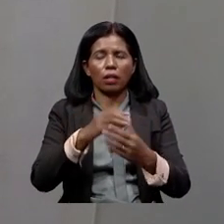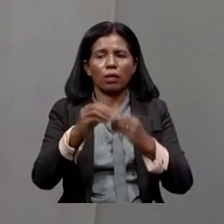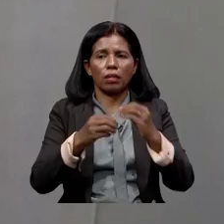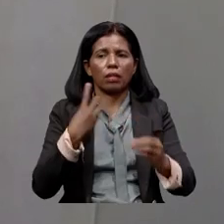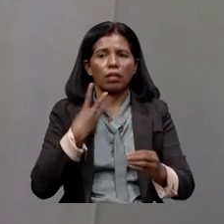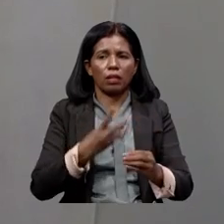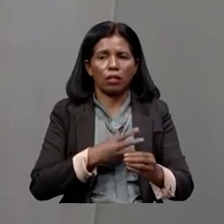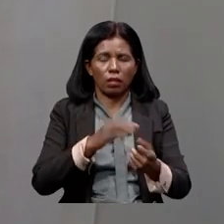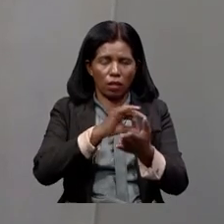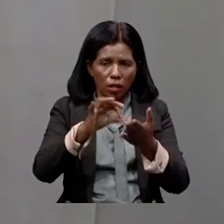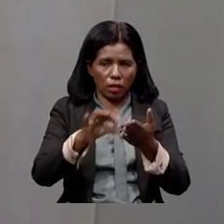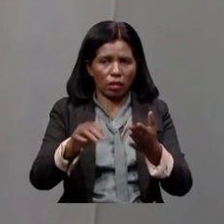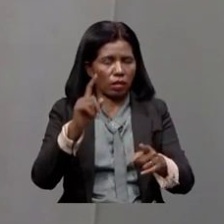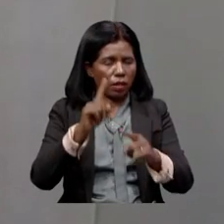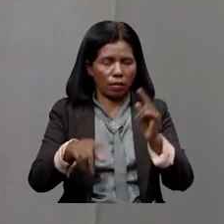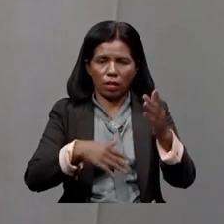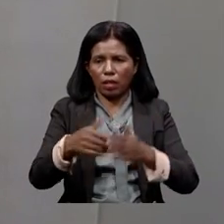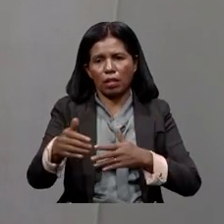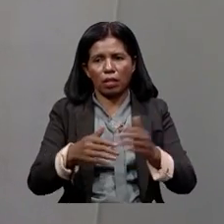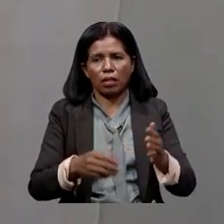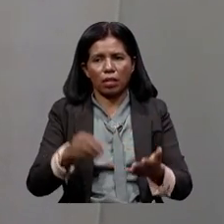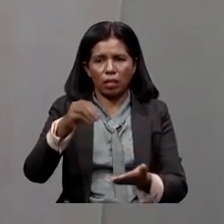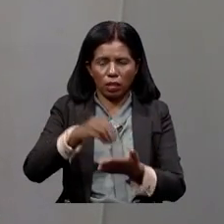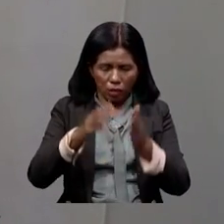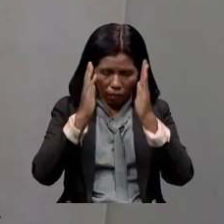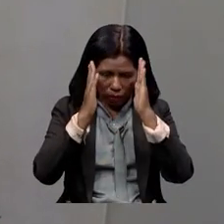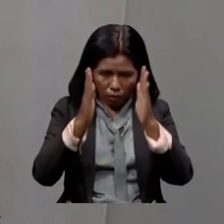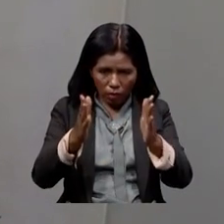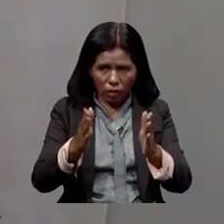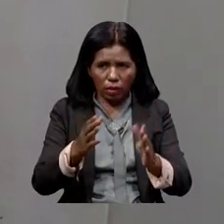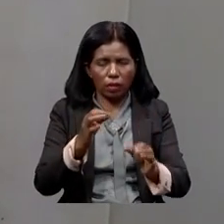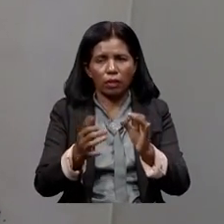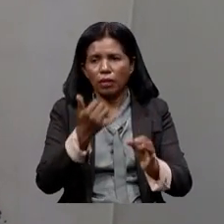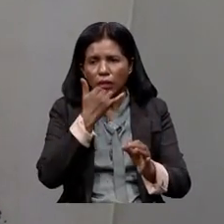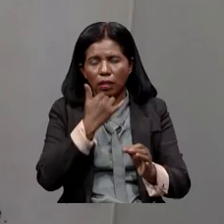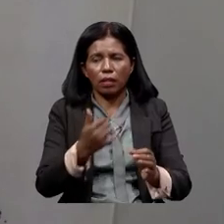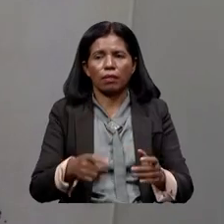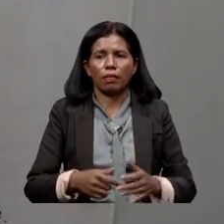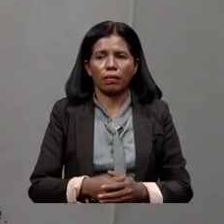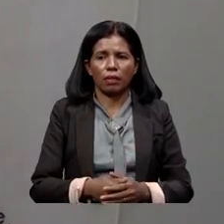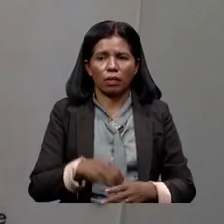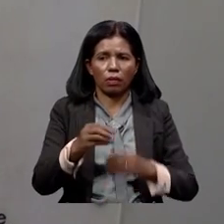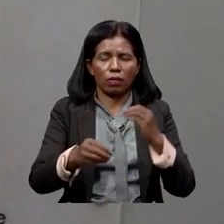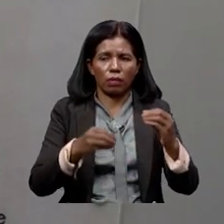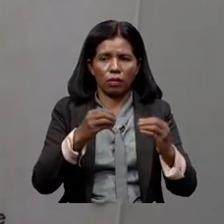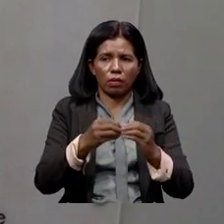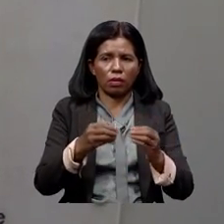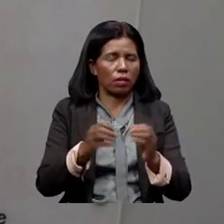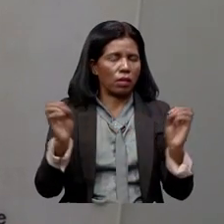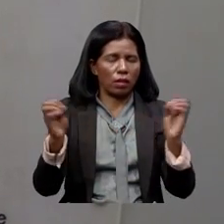nebe hakerek nela bele arbiru tahu matan di diak tambah sekali salah ida ne signifikan dumos la